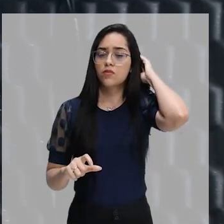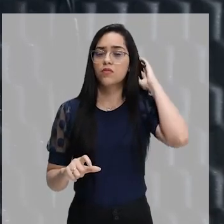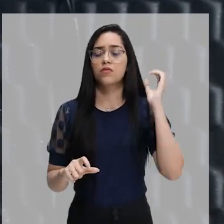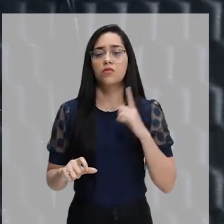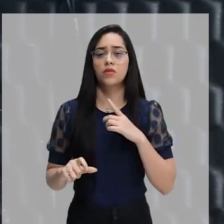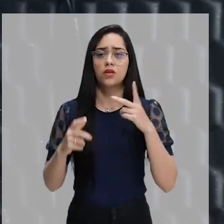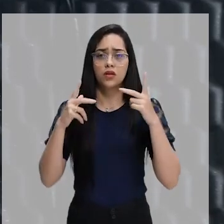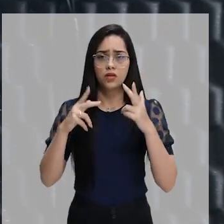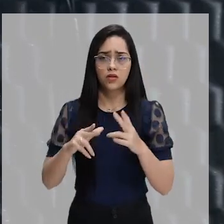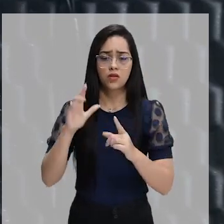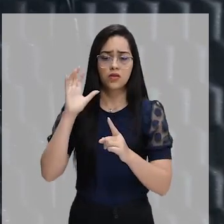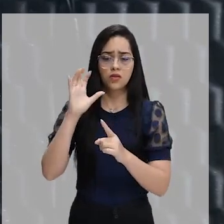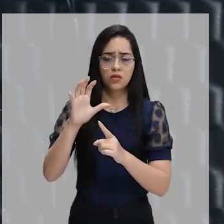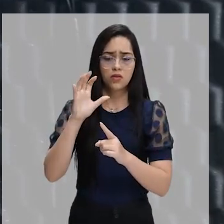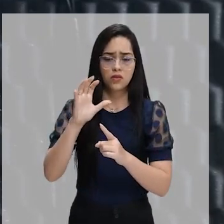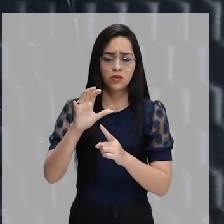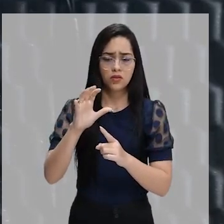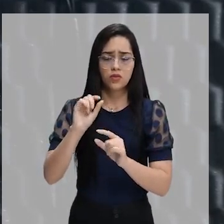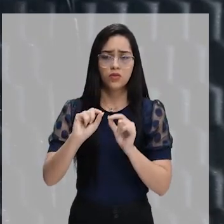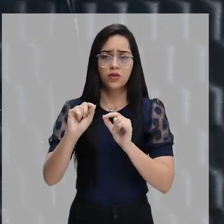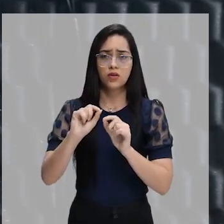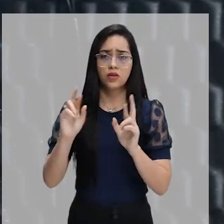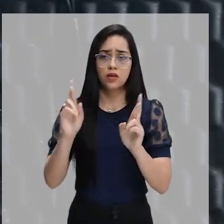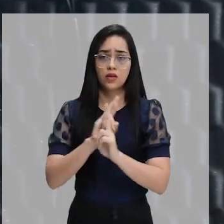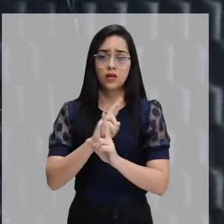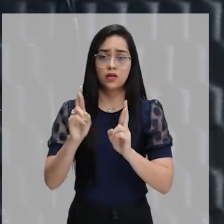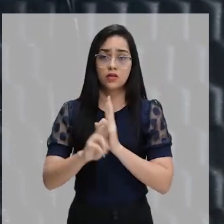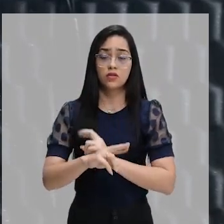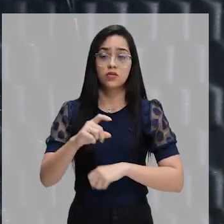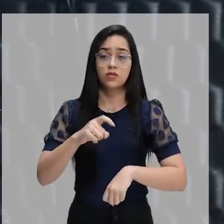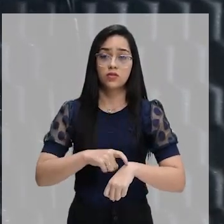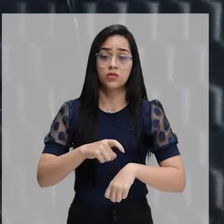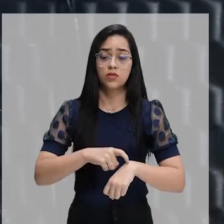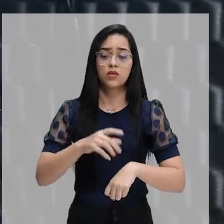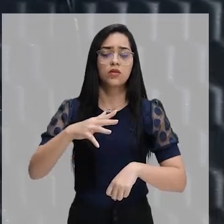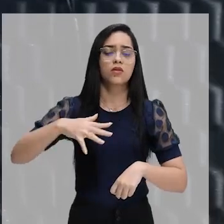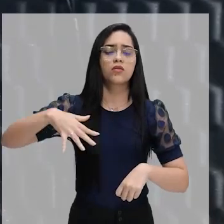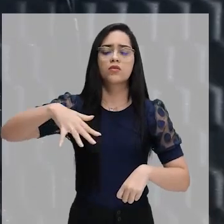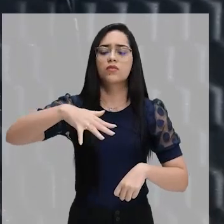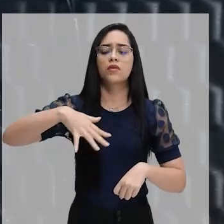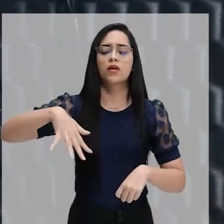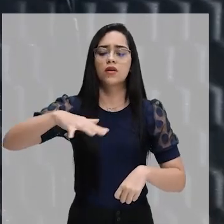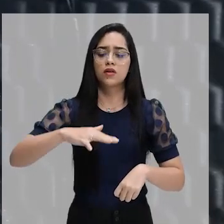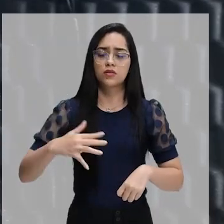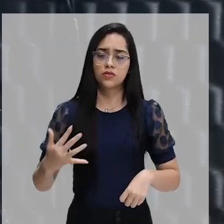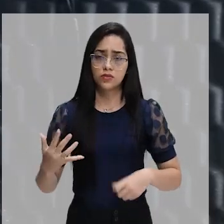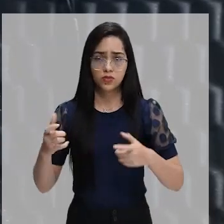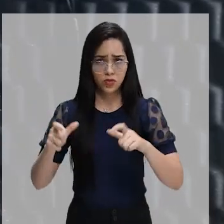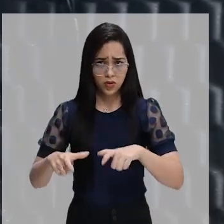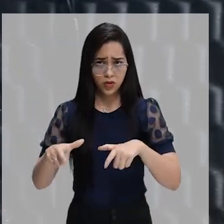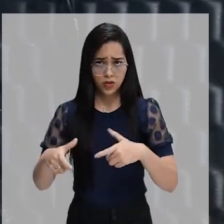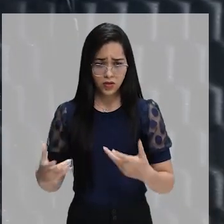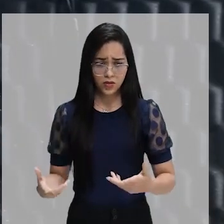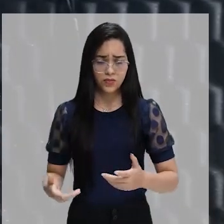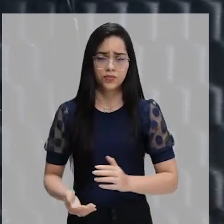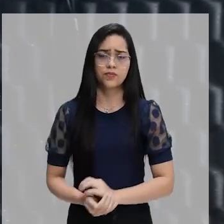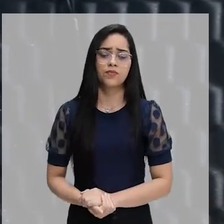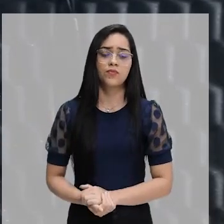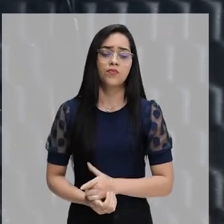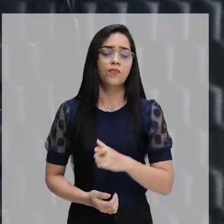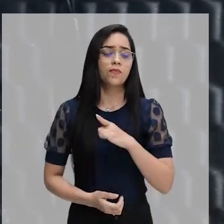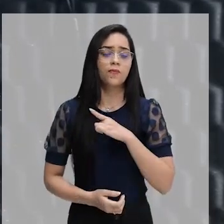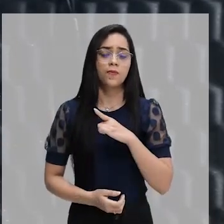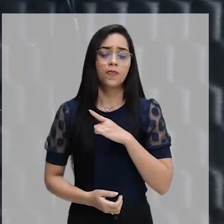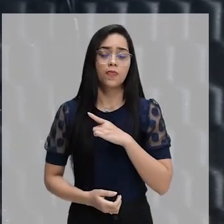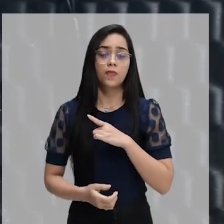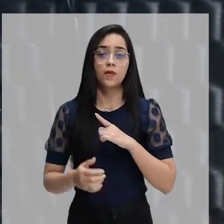da relação temporal, ou seja, o tempo e o espaço, o local? Há